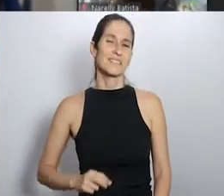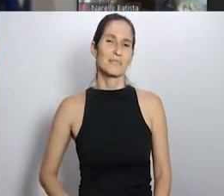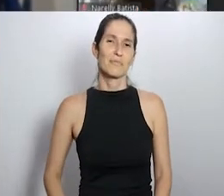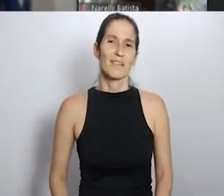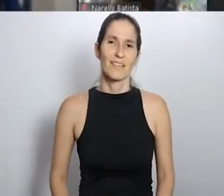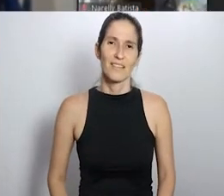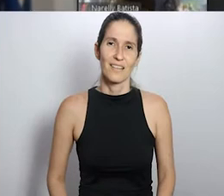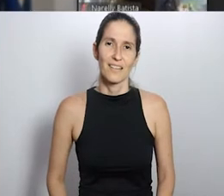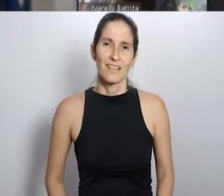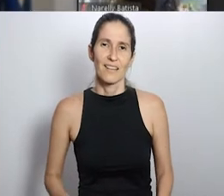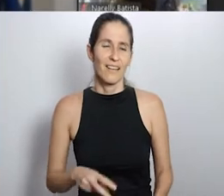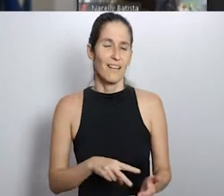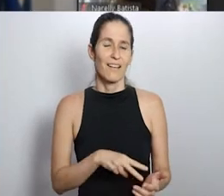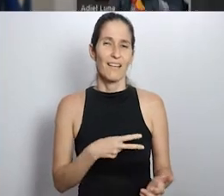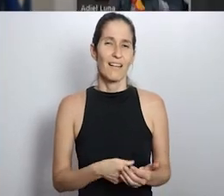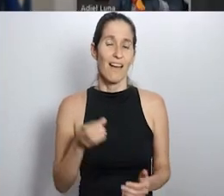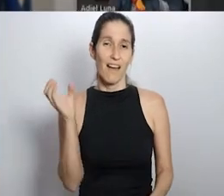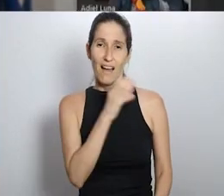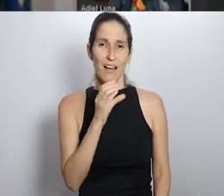Parei no ar.